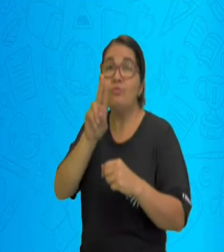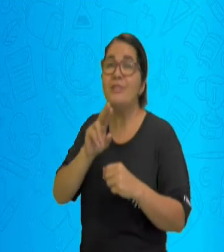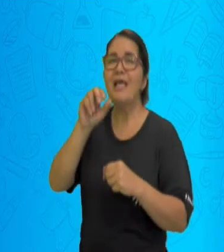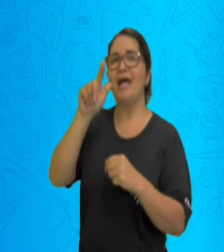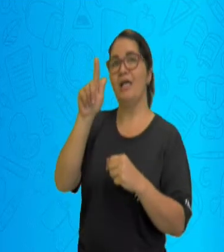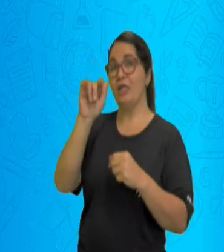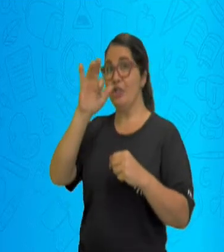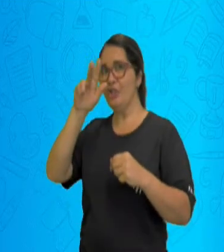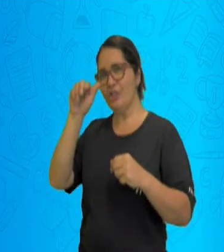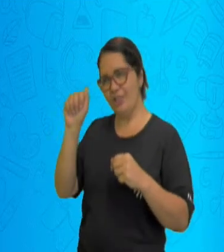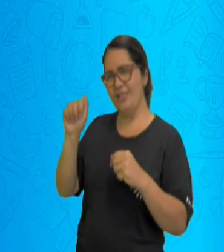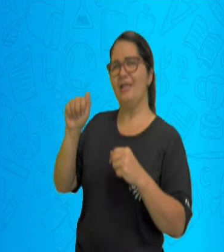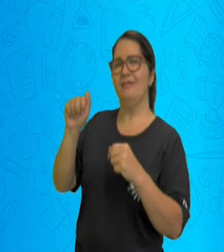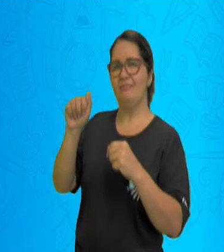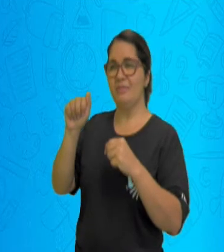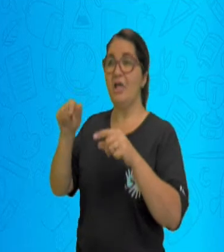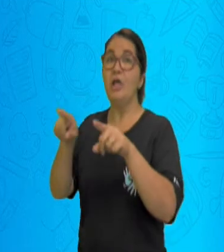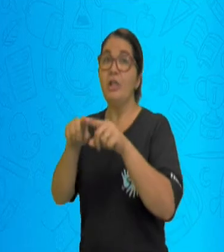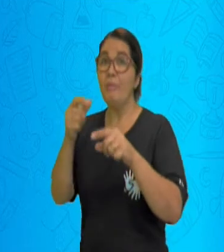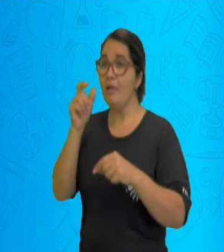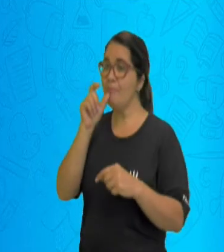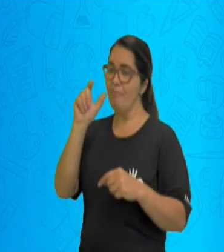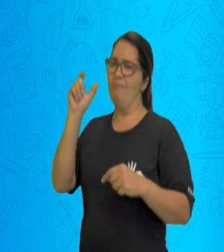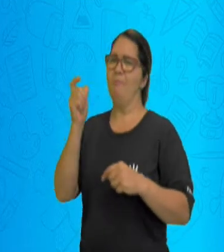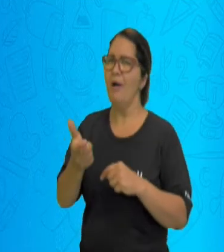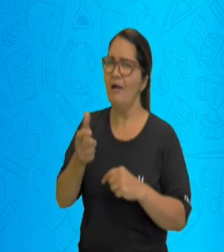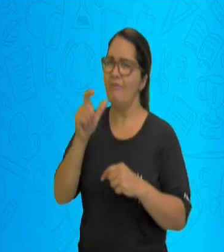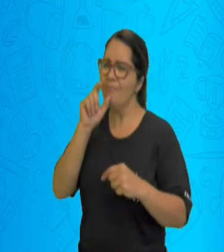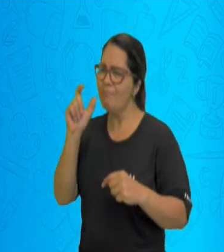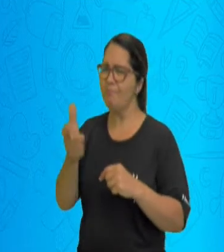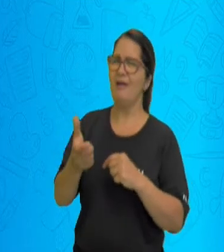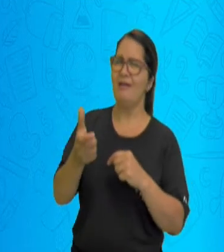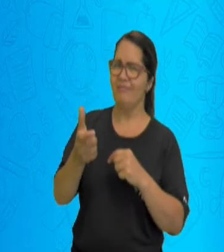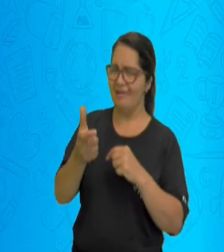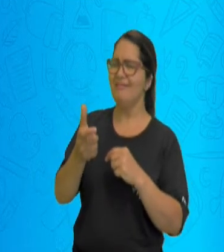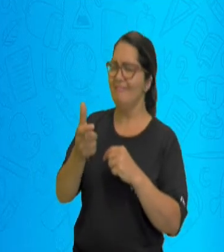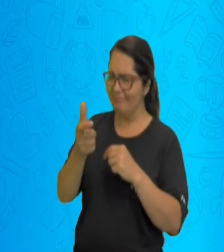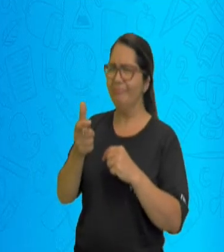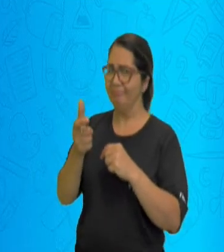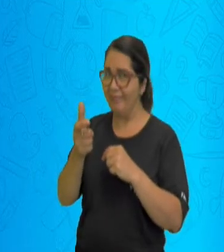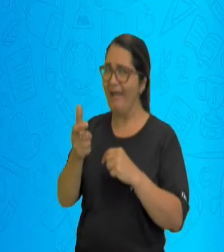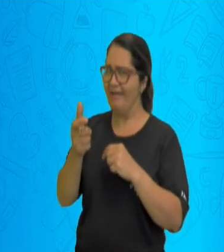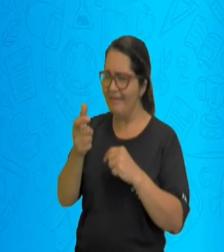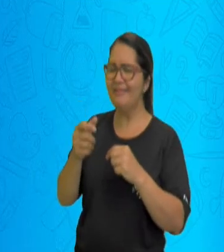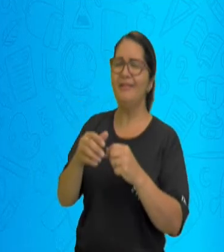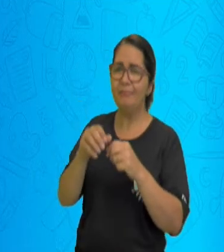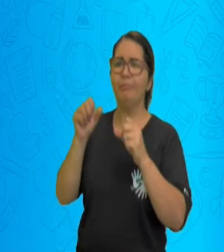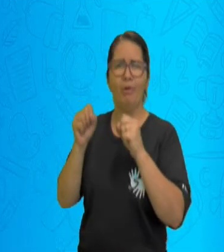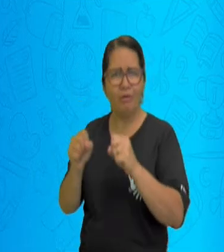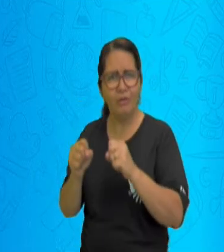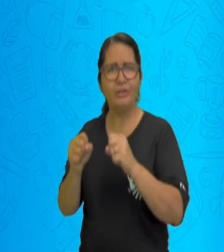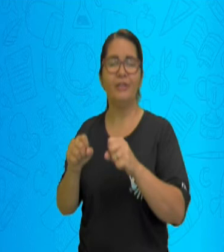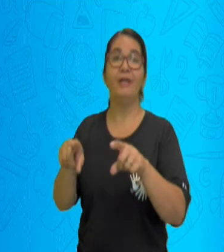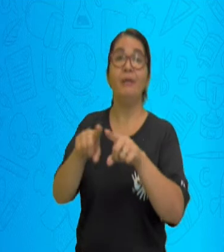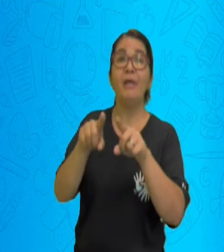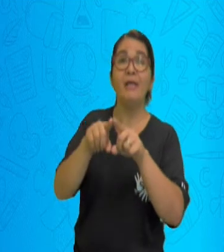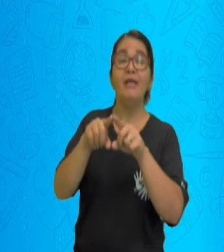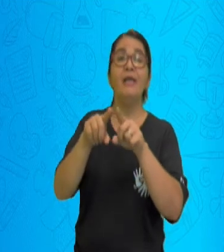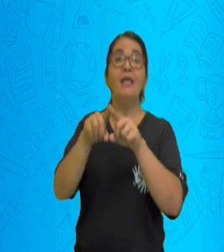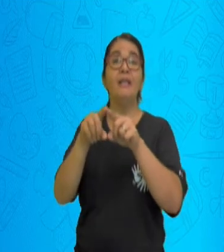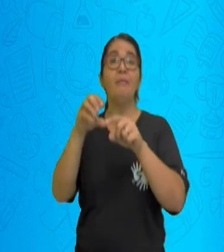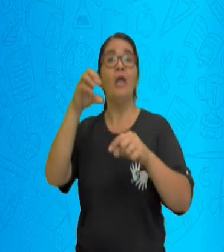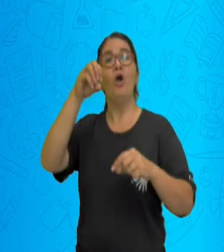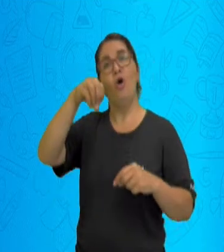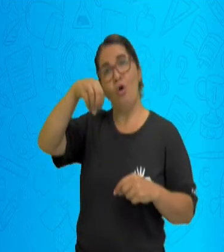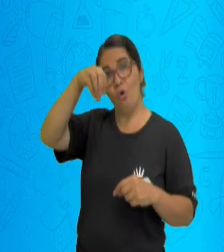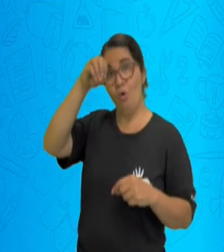de onomatopeias? Vamos lá, resgata aí junto comigo. Onomatopeias. Vimos esse termo